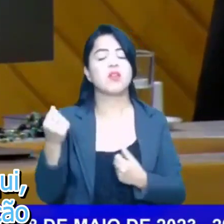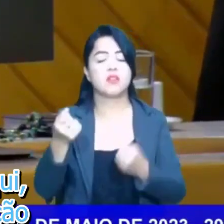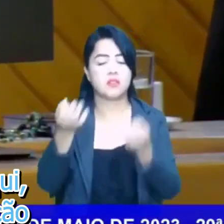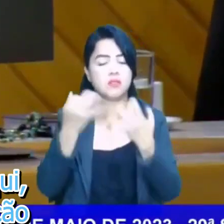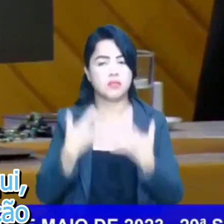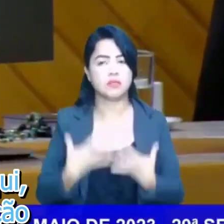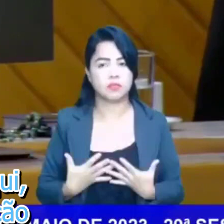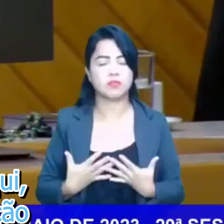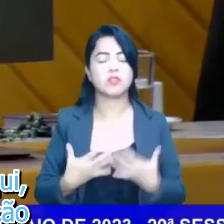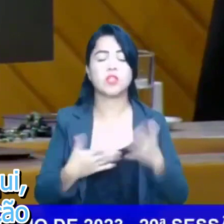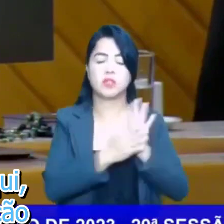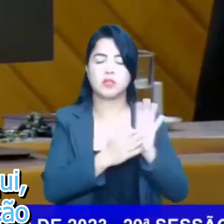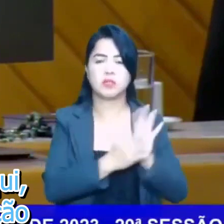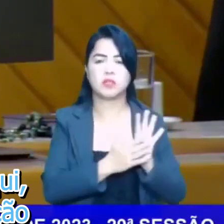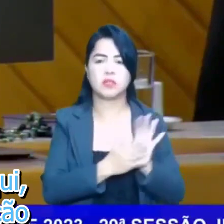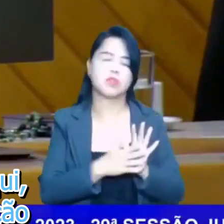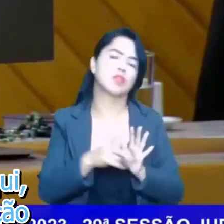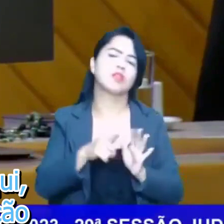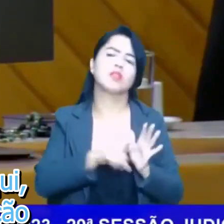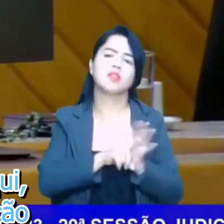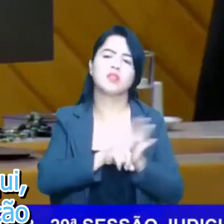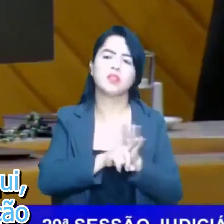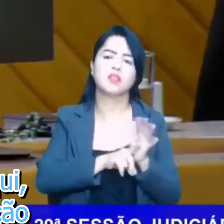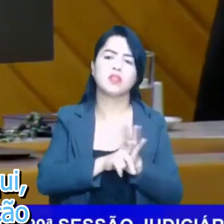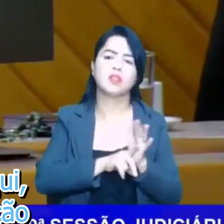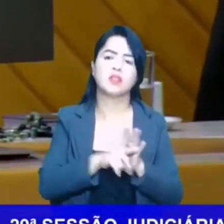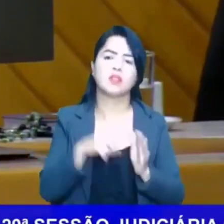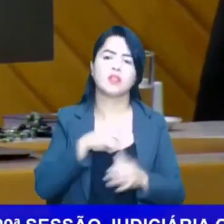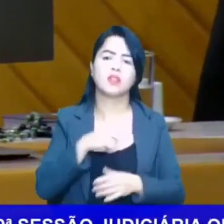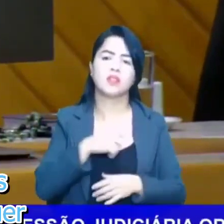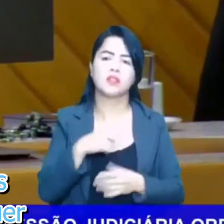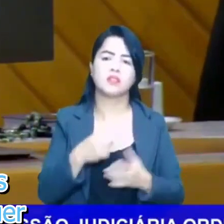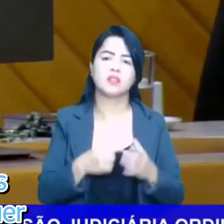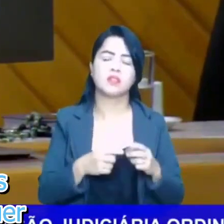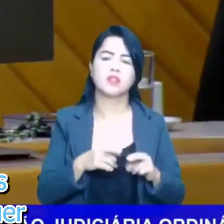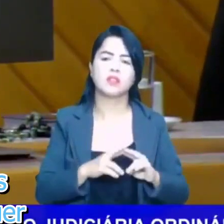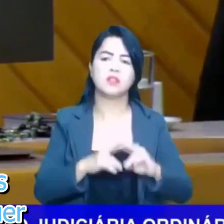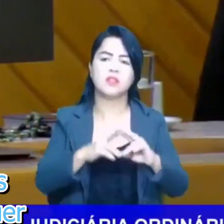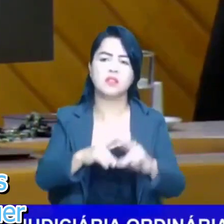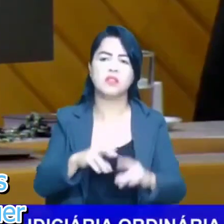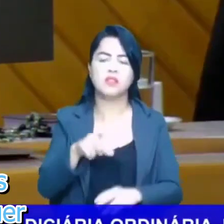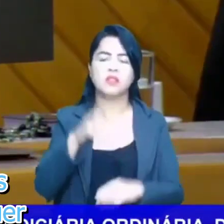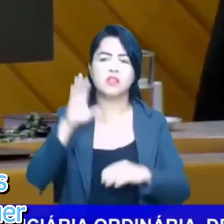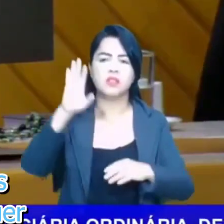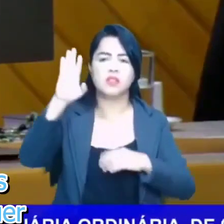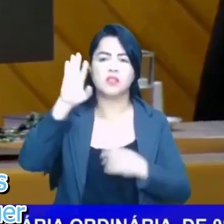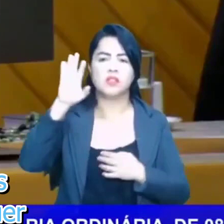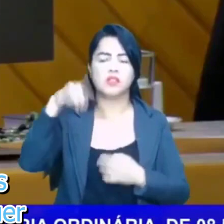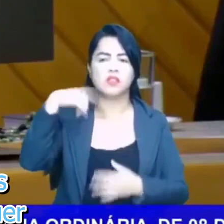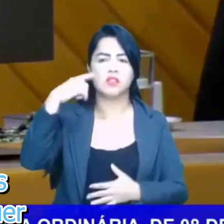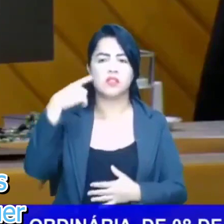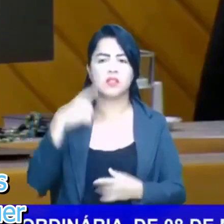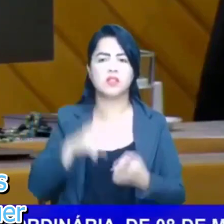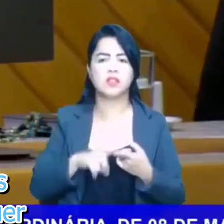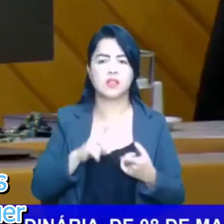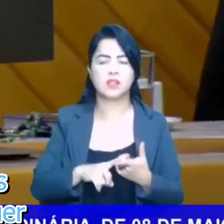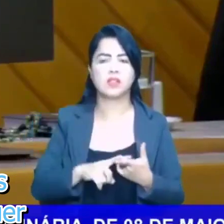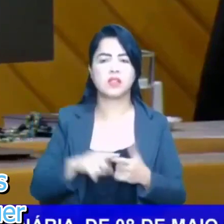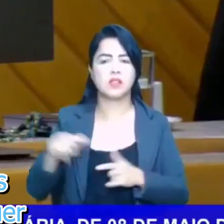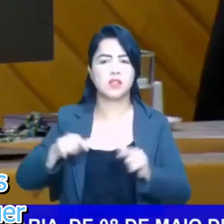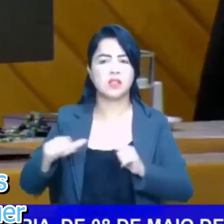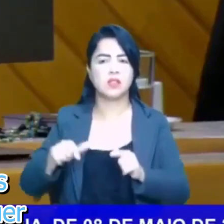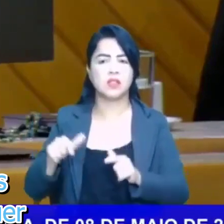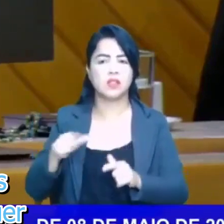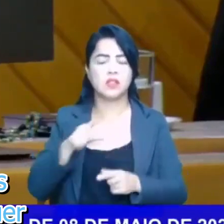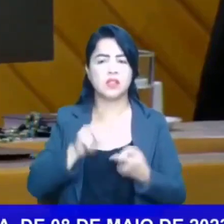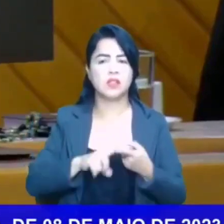comprovado. No caso em análise aqui, muito embora se tenha constatado a representação regular do candidato por advogado e atividades